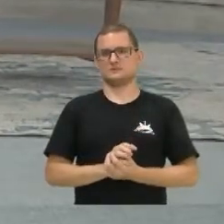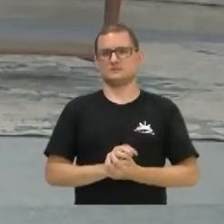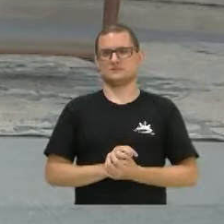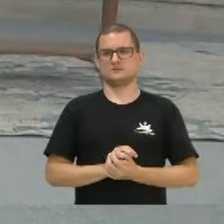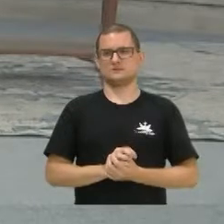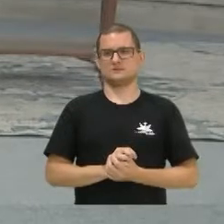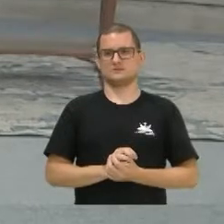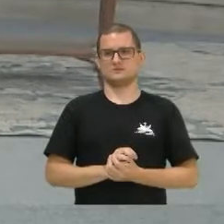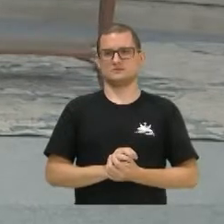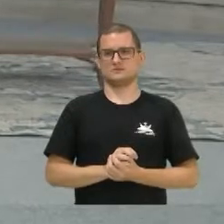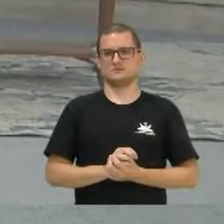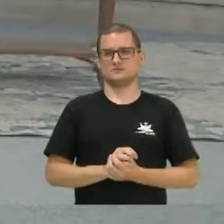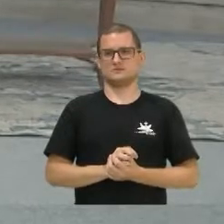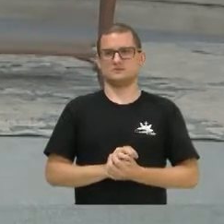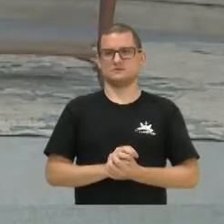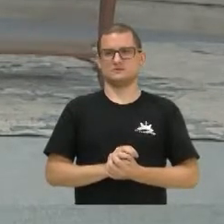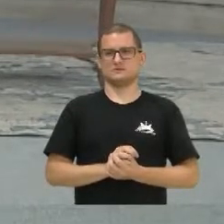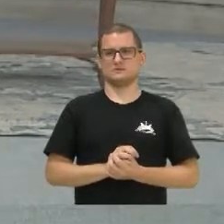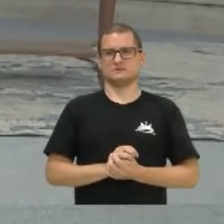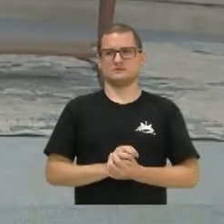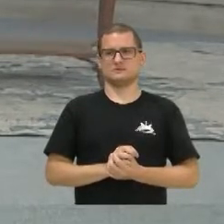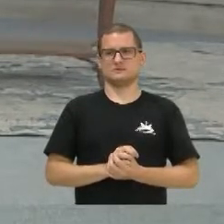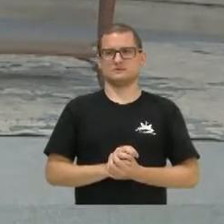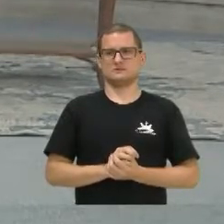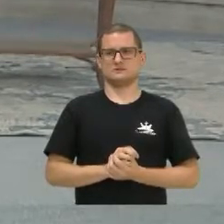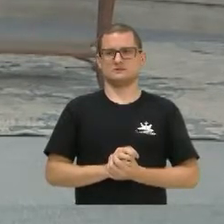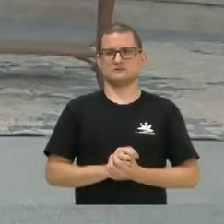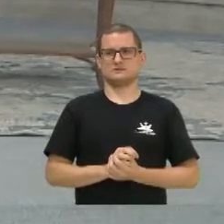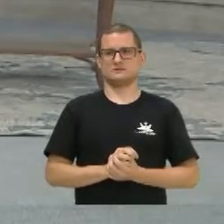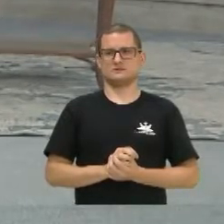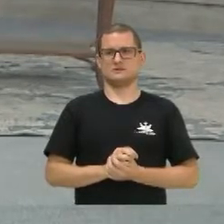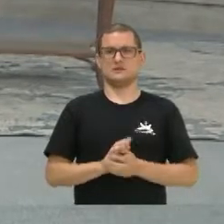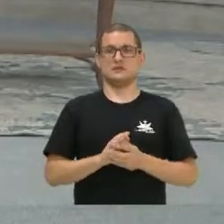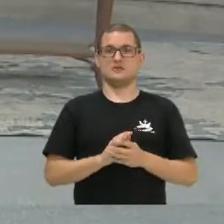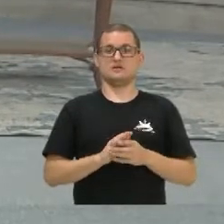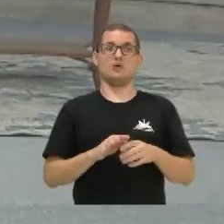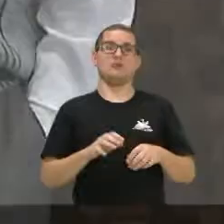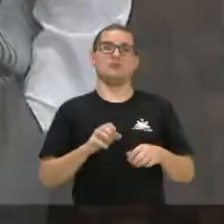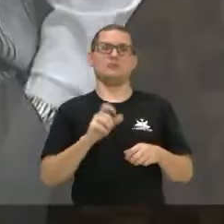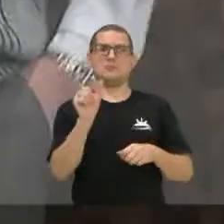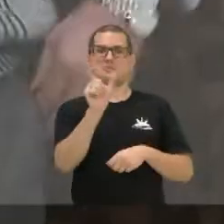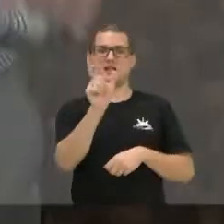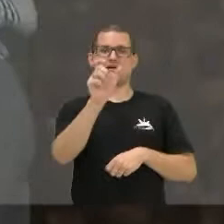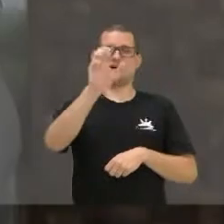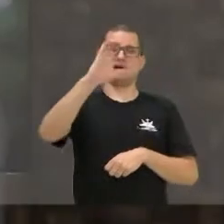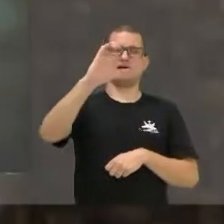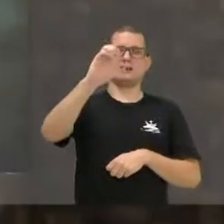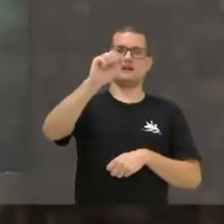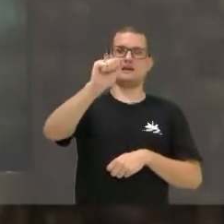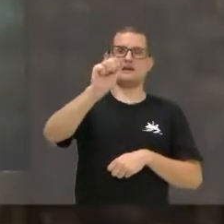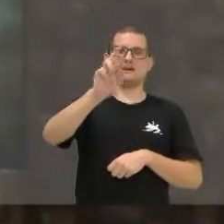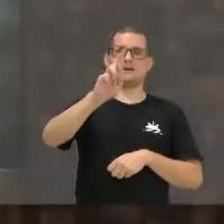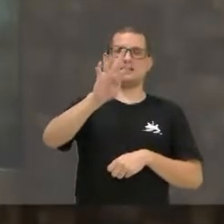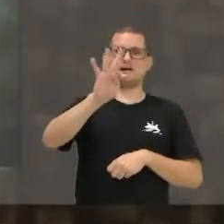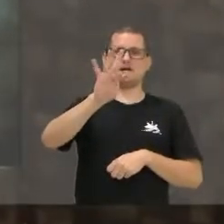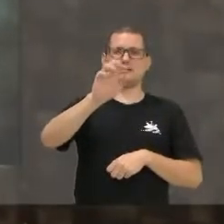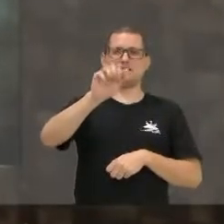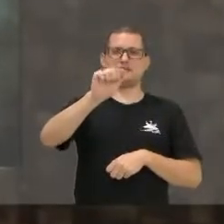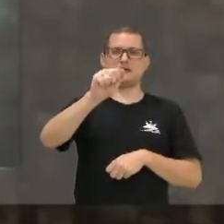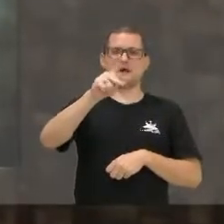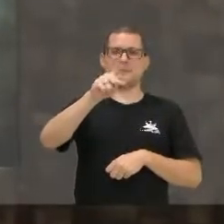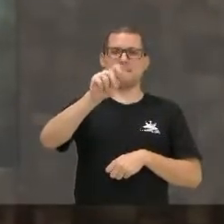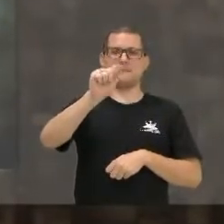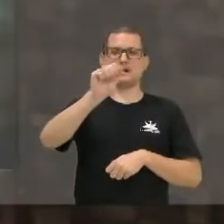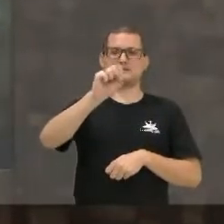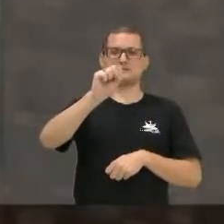um grande cartapácio você não sabe o que que é cartapácio não então é um livrão volumus